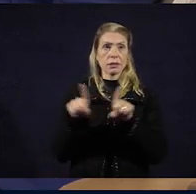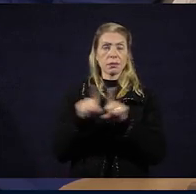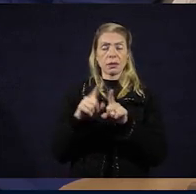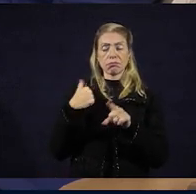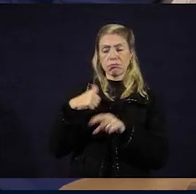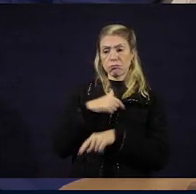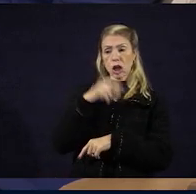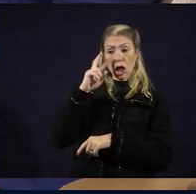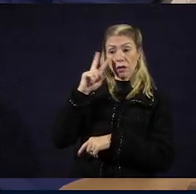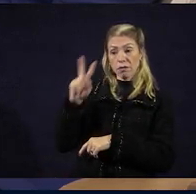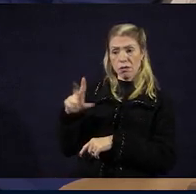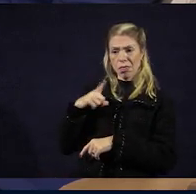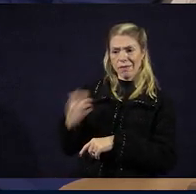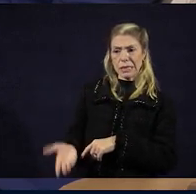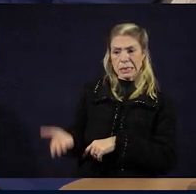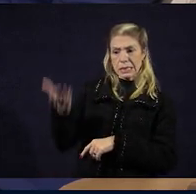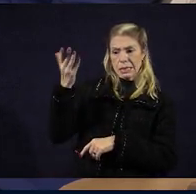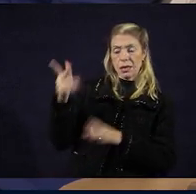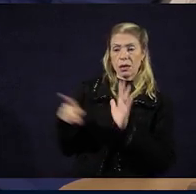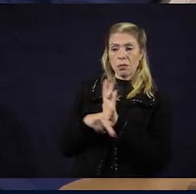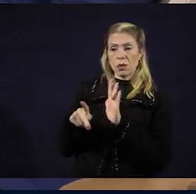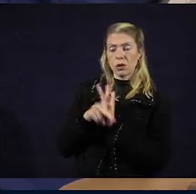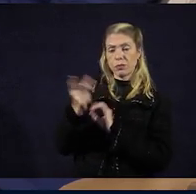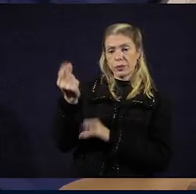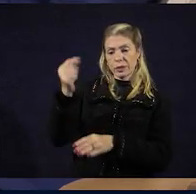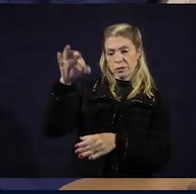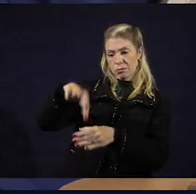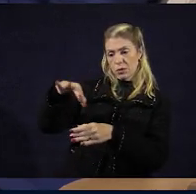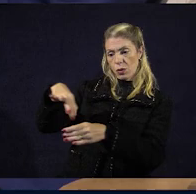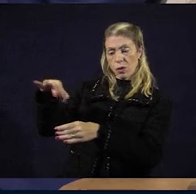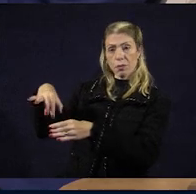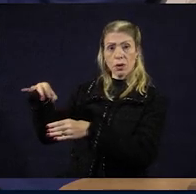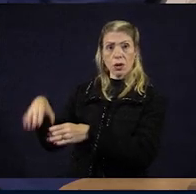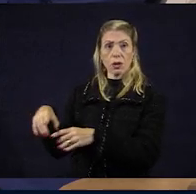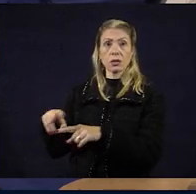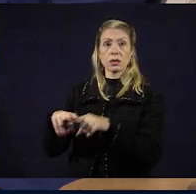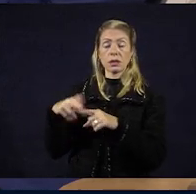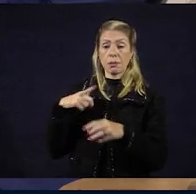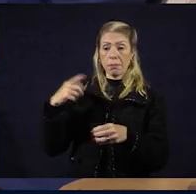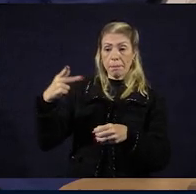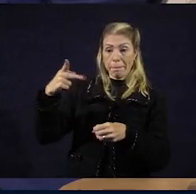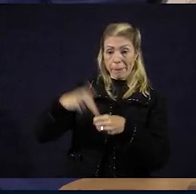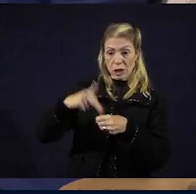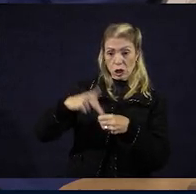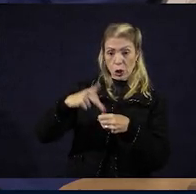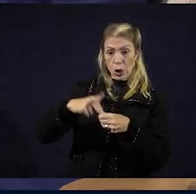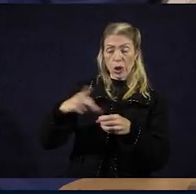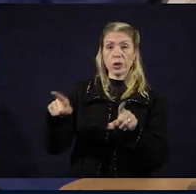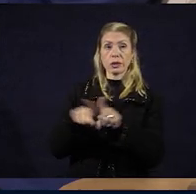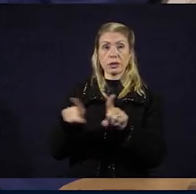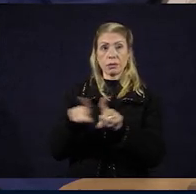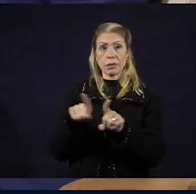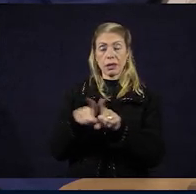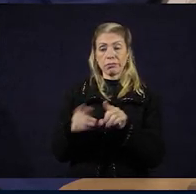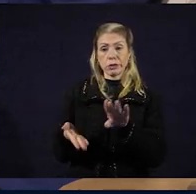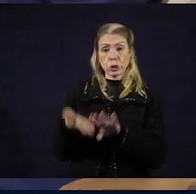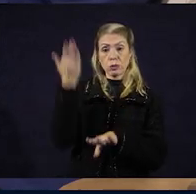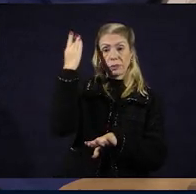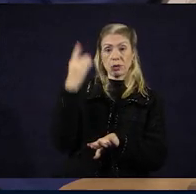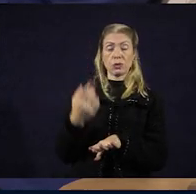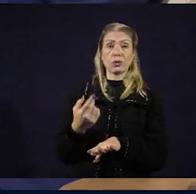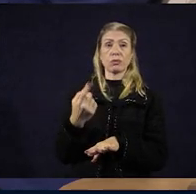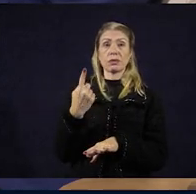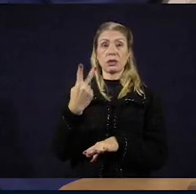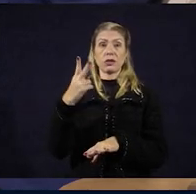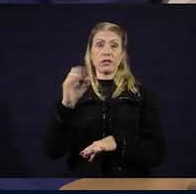uma uma alta muito forte dessas como antes é Então elas querem bastante o petróleo que chegou a 120 dólares está mais próximo de 90 dólares se a gente